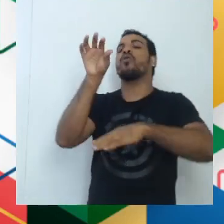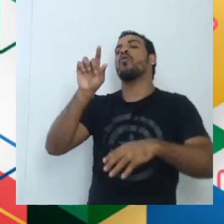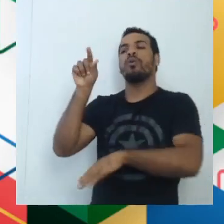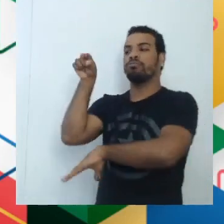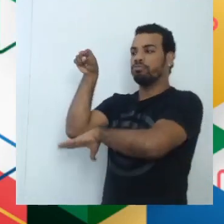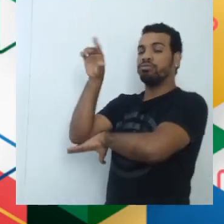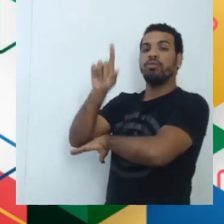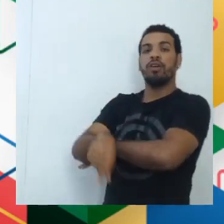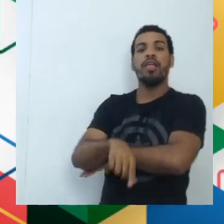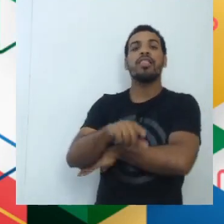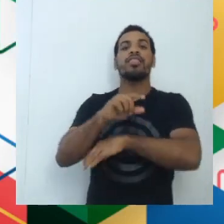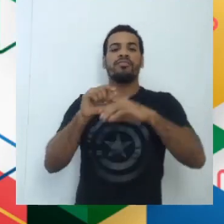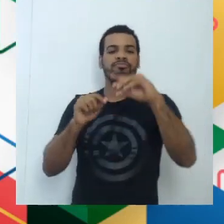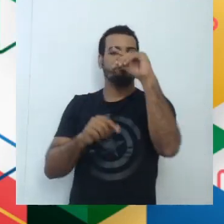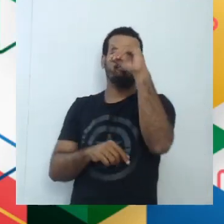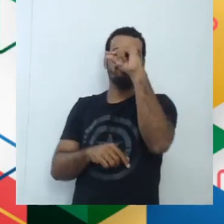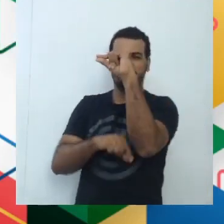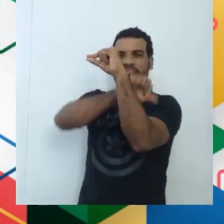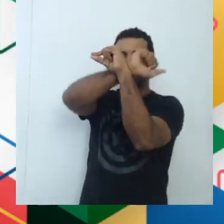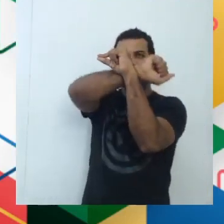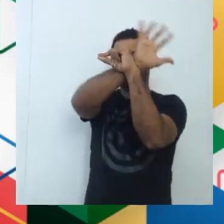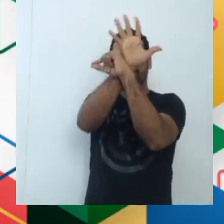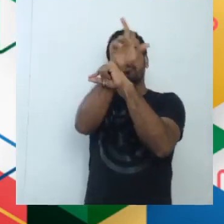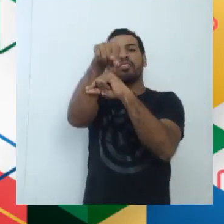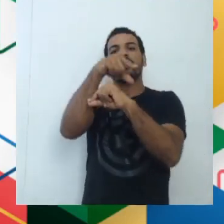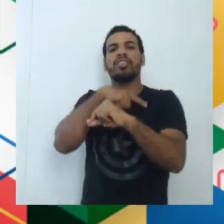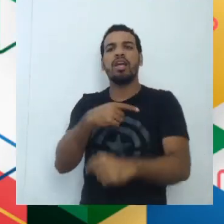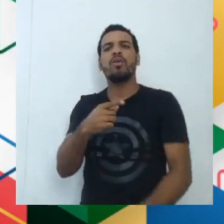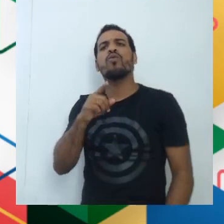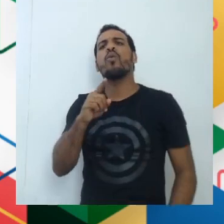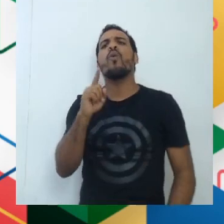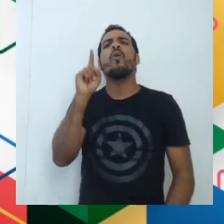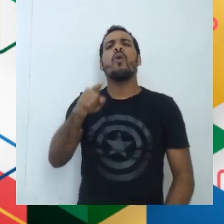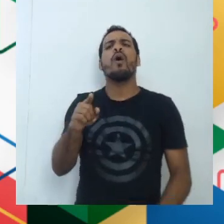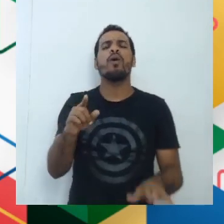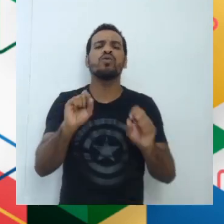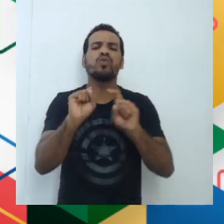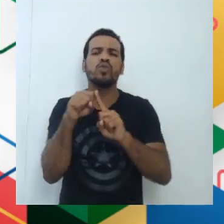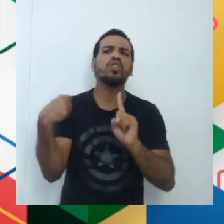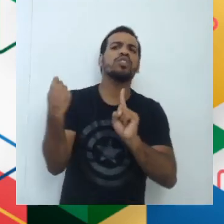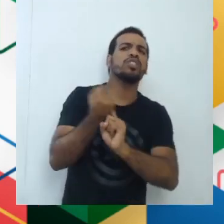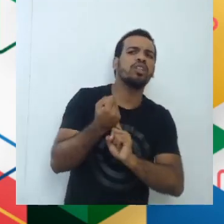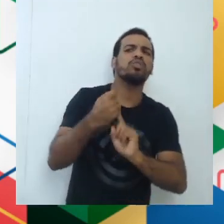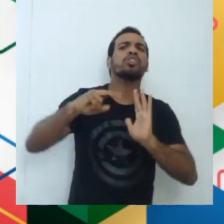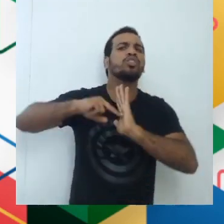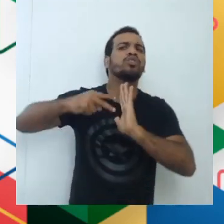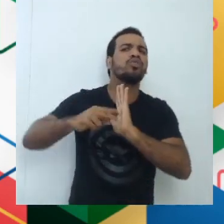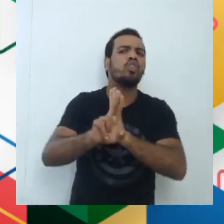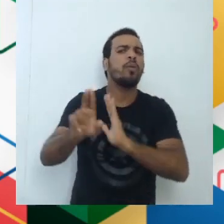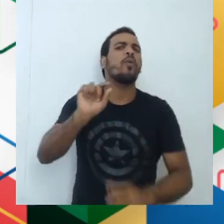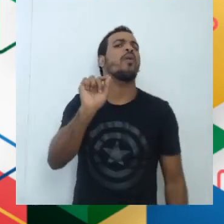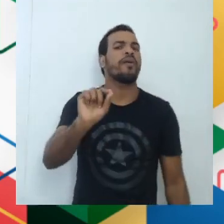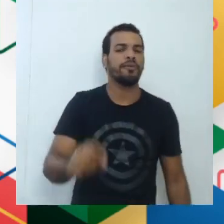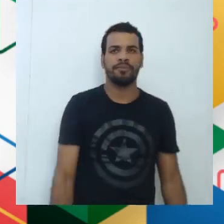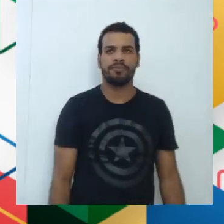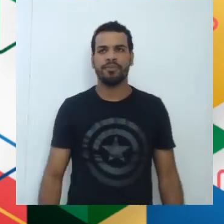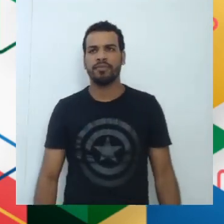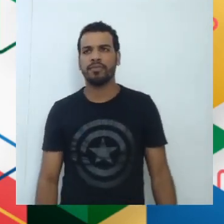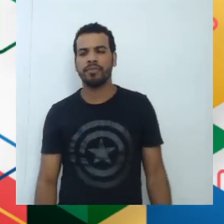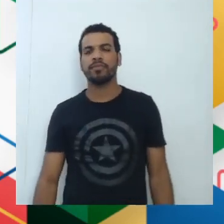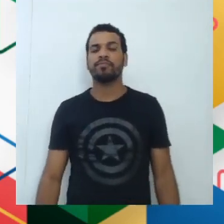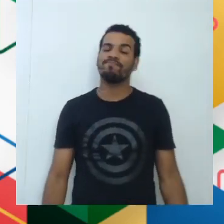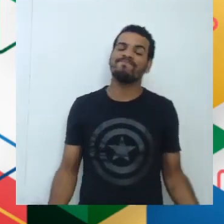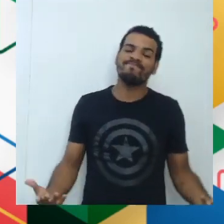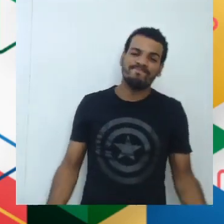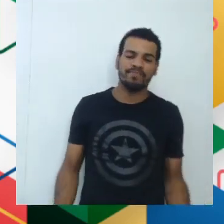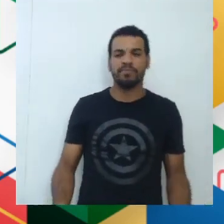exemplifica um tipo agregado social denominado D. Essa questão é muito interessante porque normalmente a